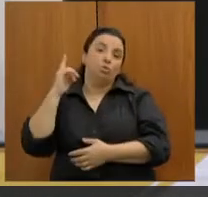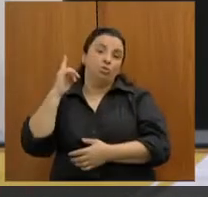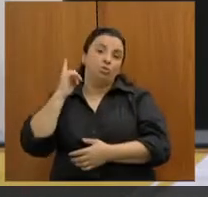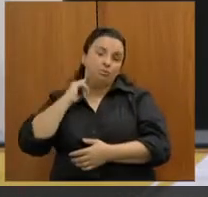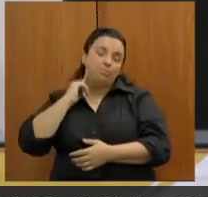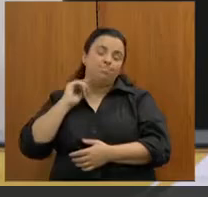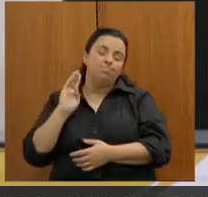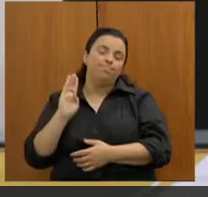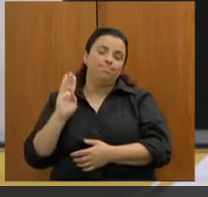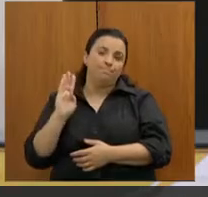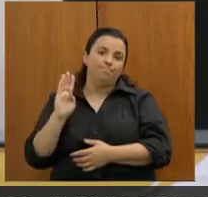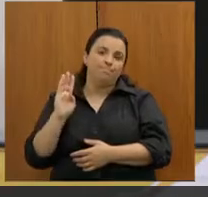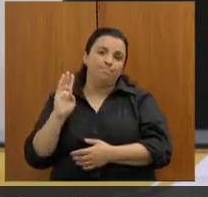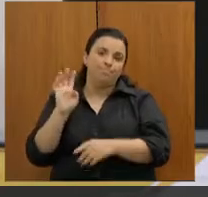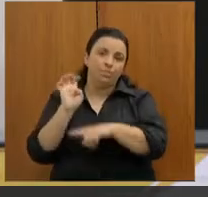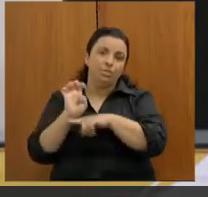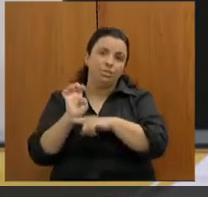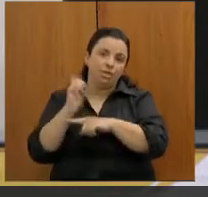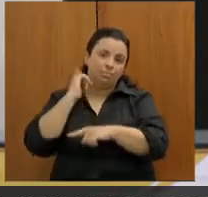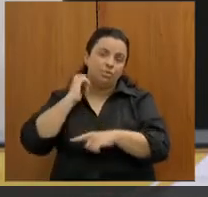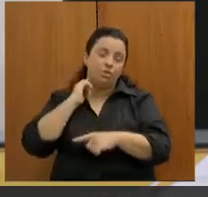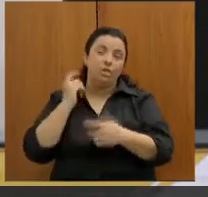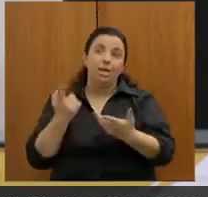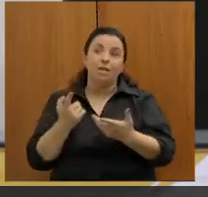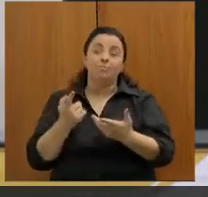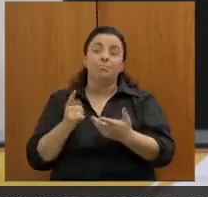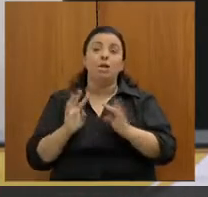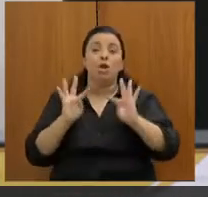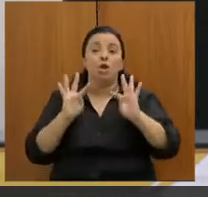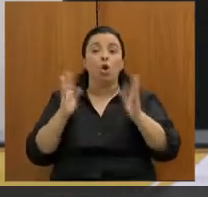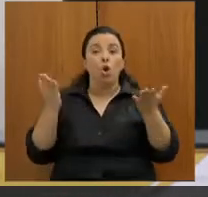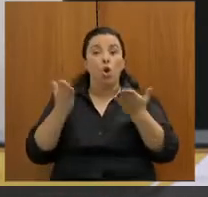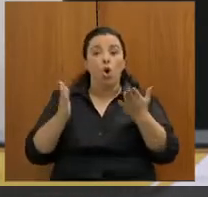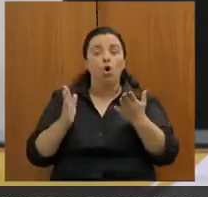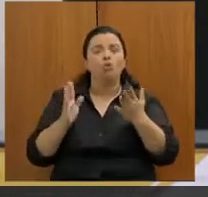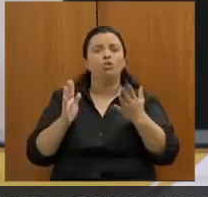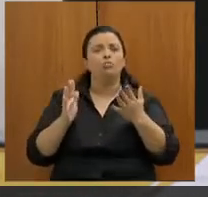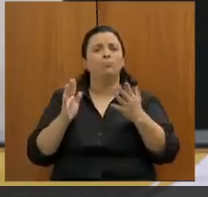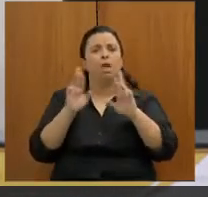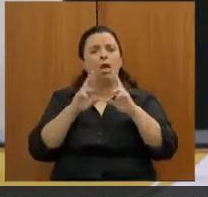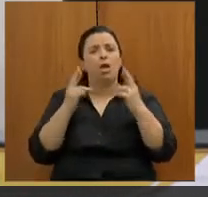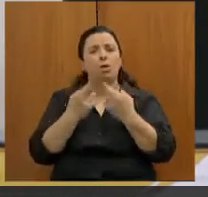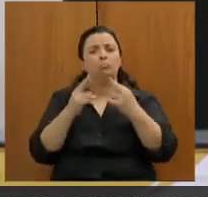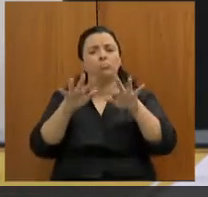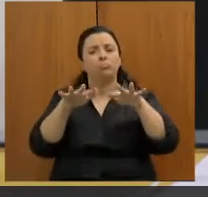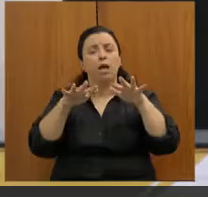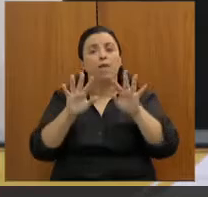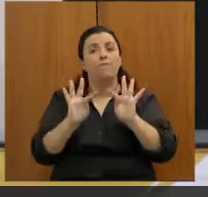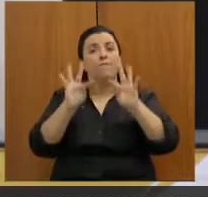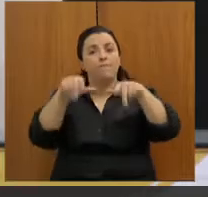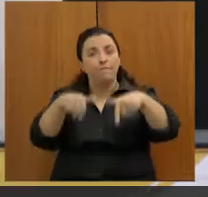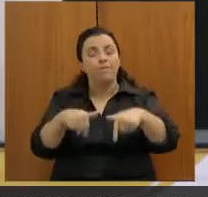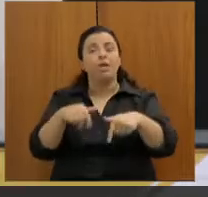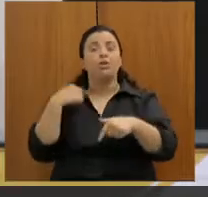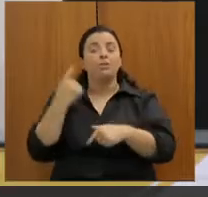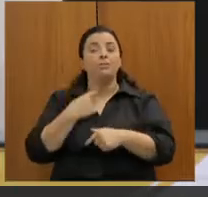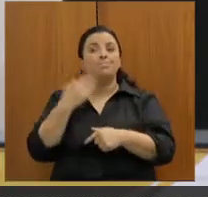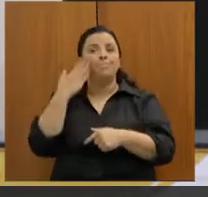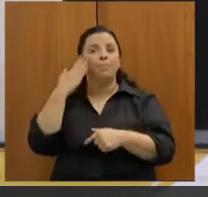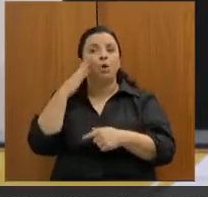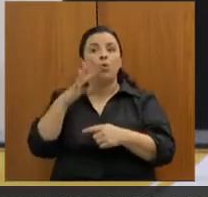desse trabalho condição de terceiro um olhar também na perspectiva de quem vive às realidades locais